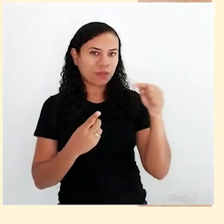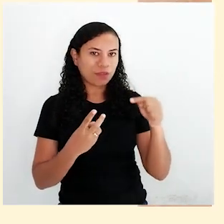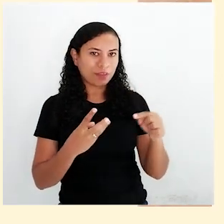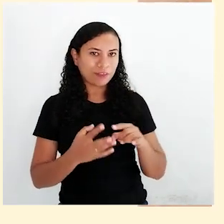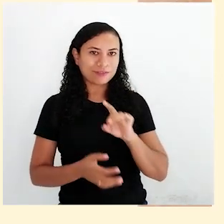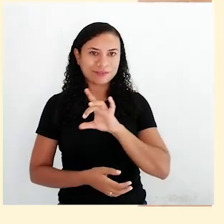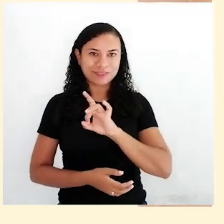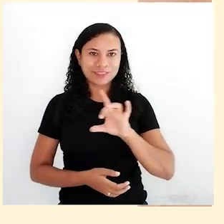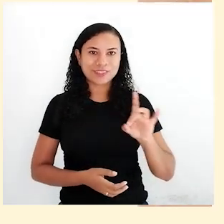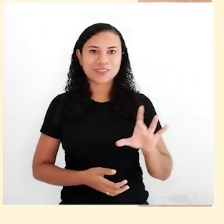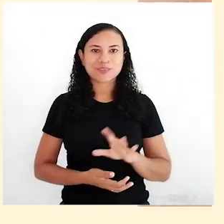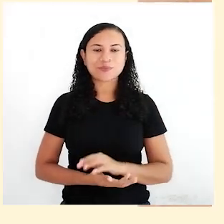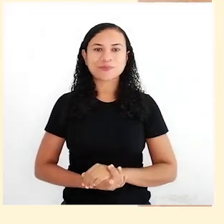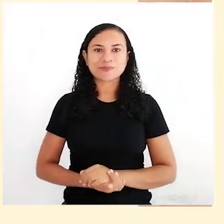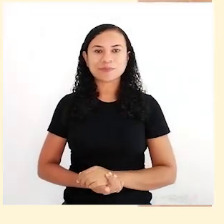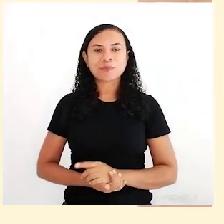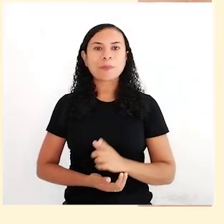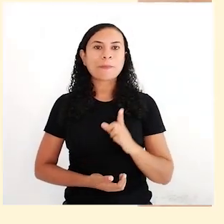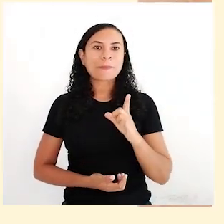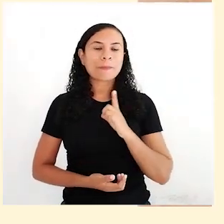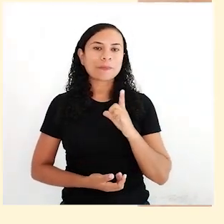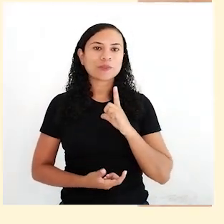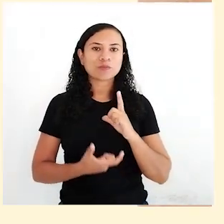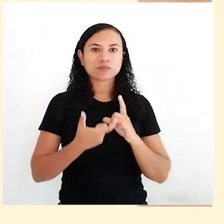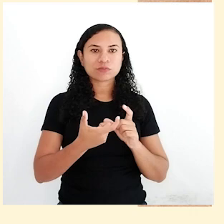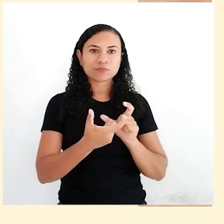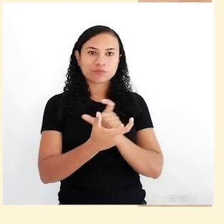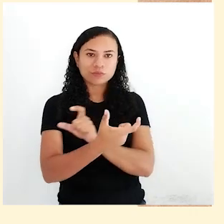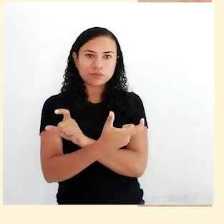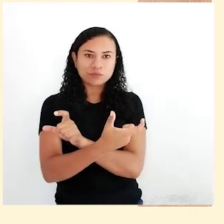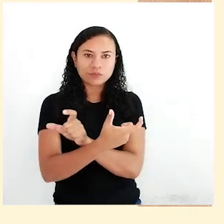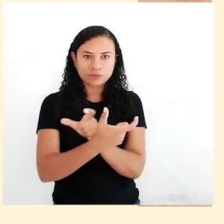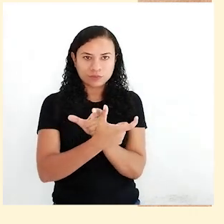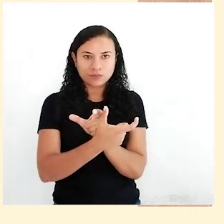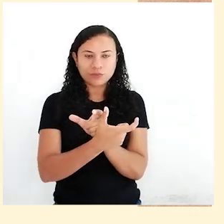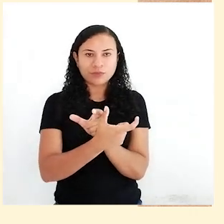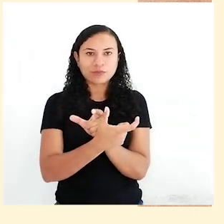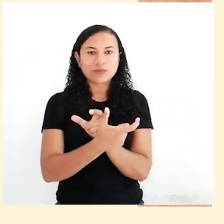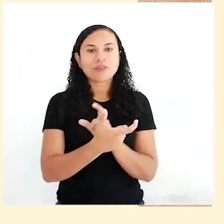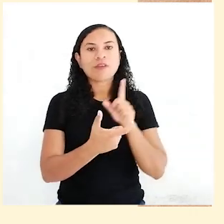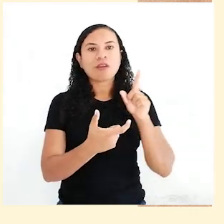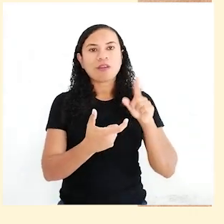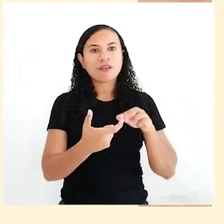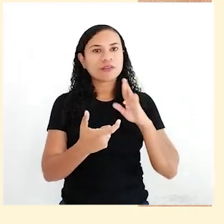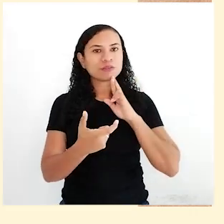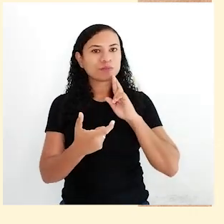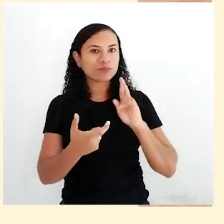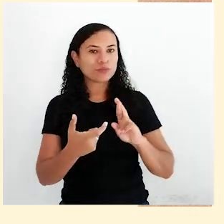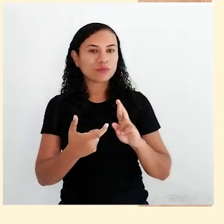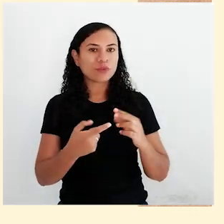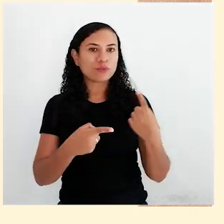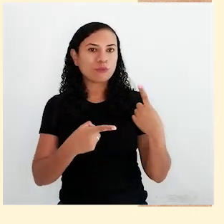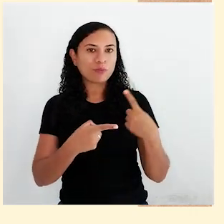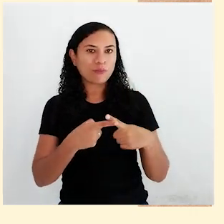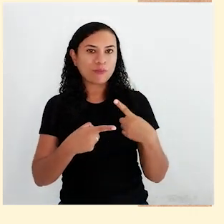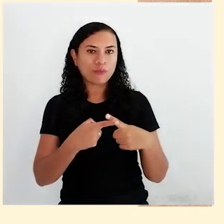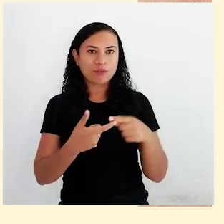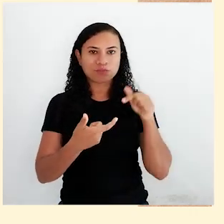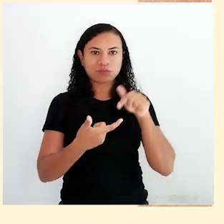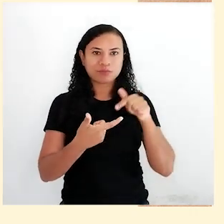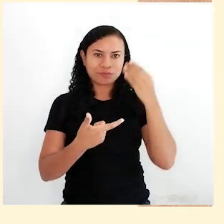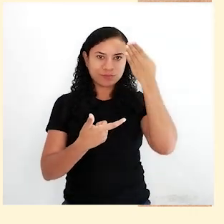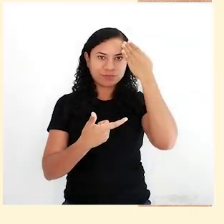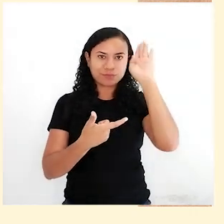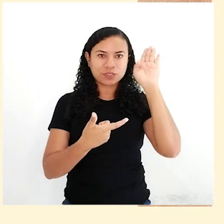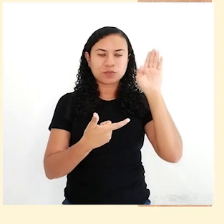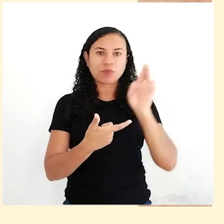A derivação prefixal, também chamada de prefixação, resulta do acréscimo de prefixo à palavra primitiva, que